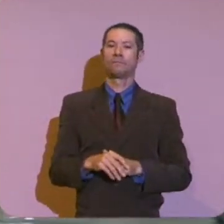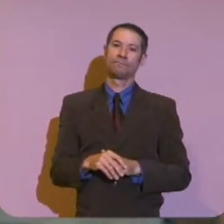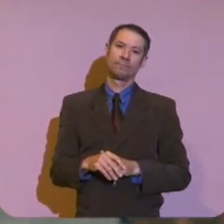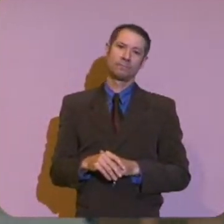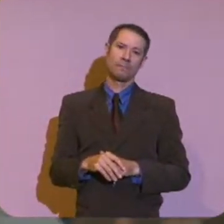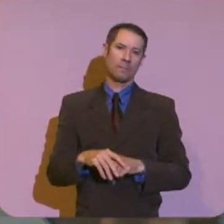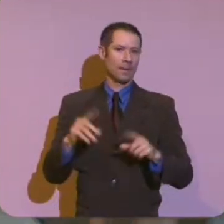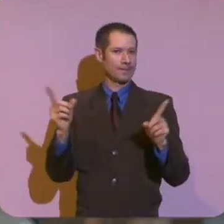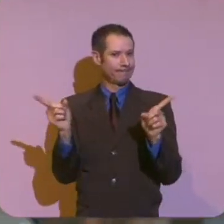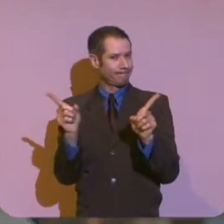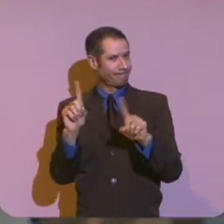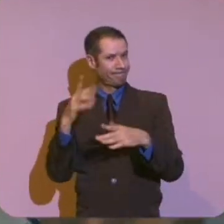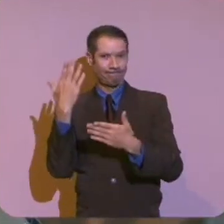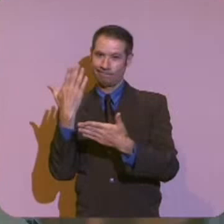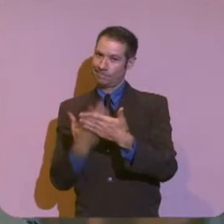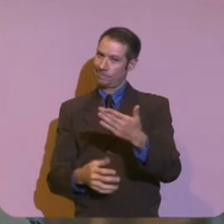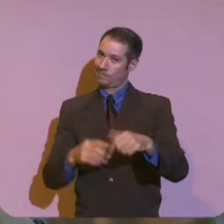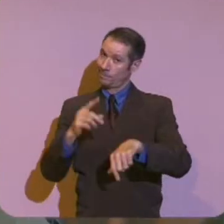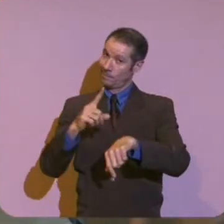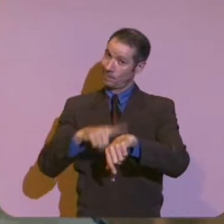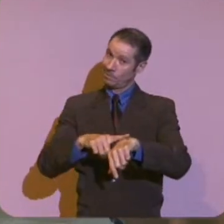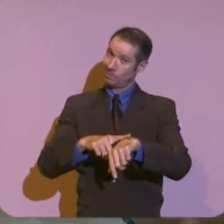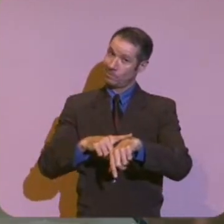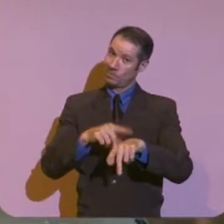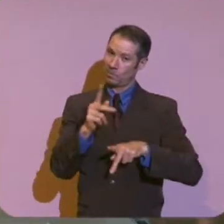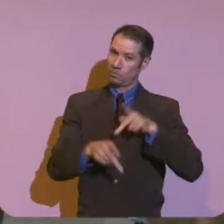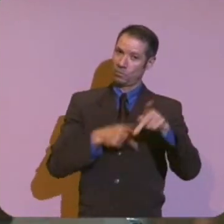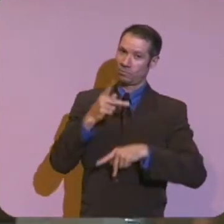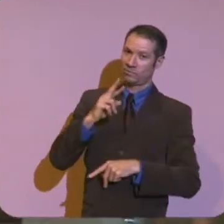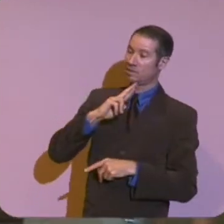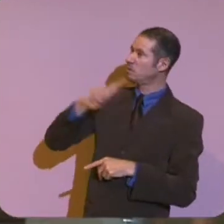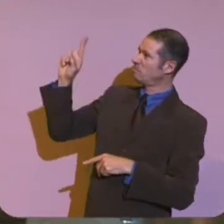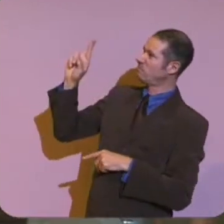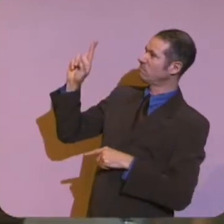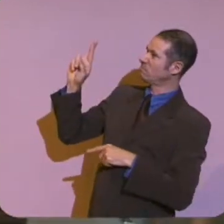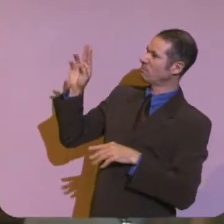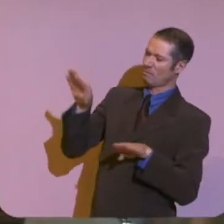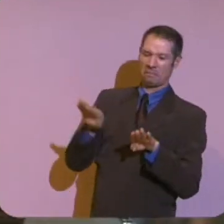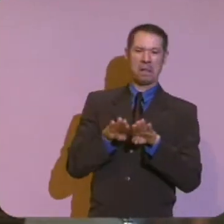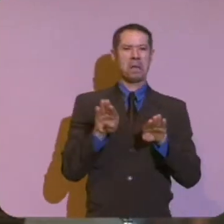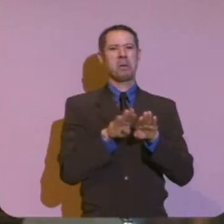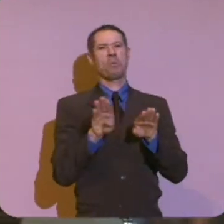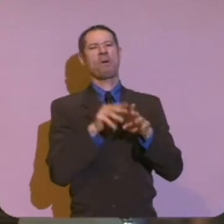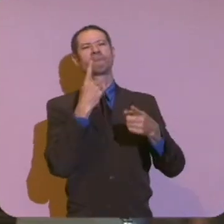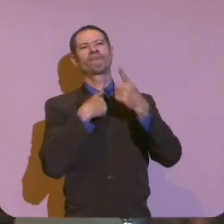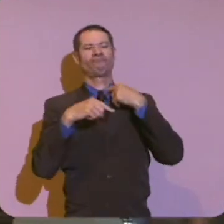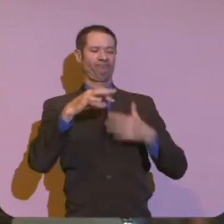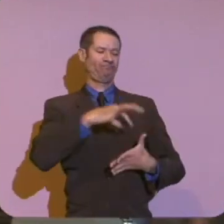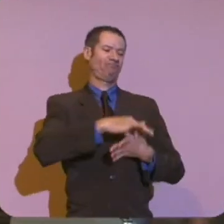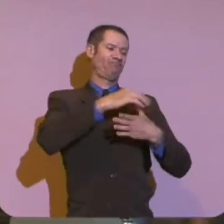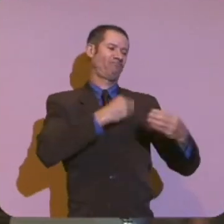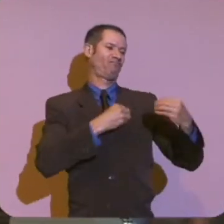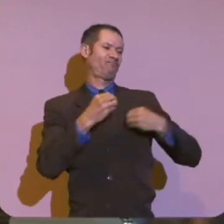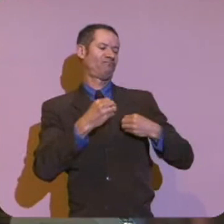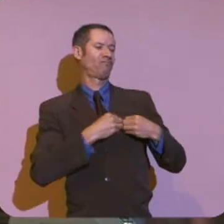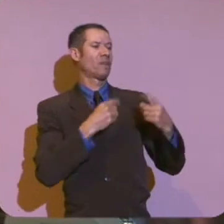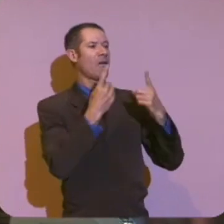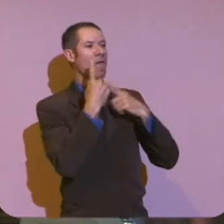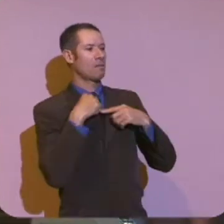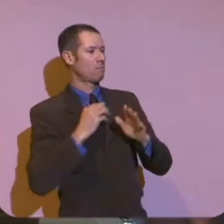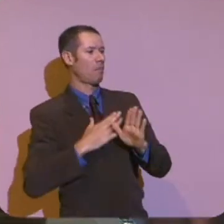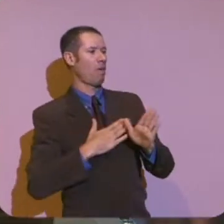Não perca seu tempo. O povo respondeu: continuaremos a viver como quisermos e a seguir os